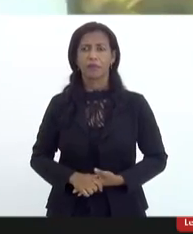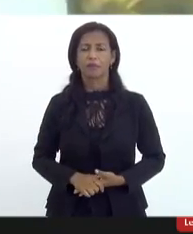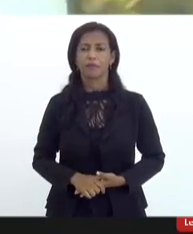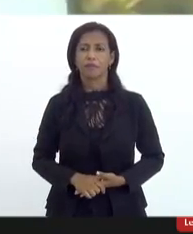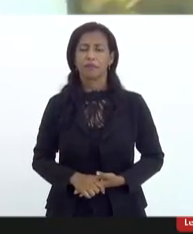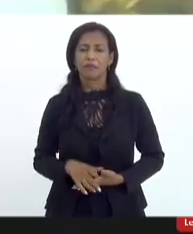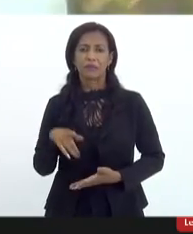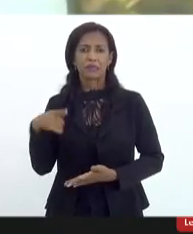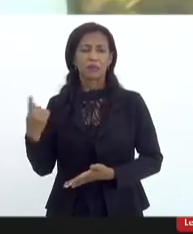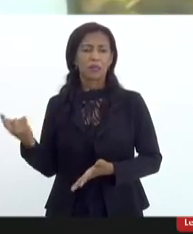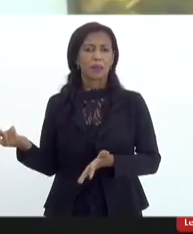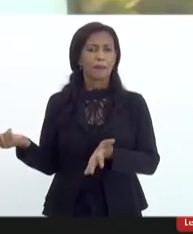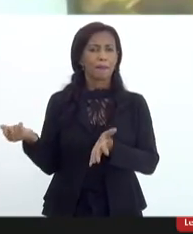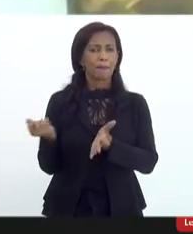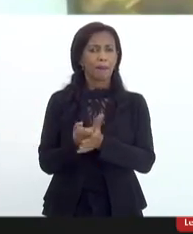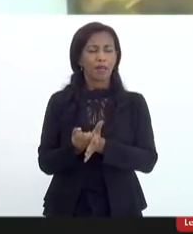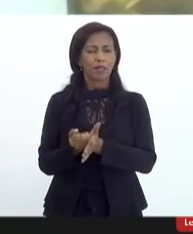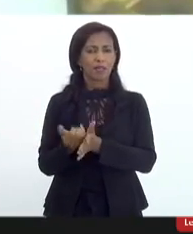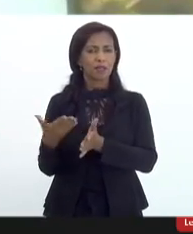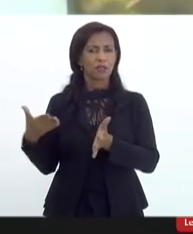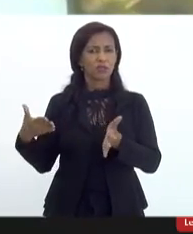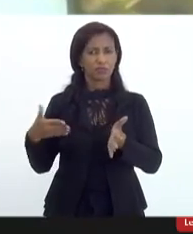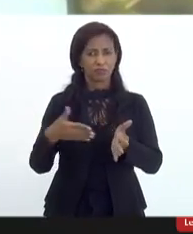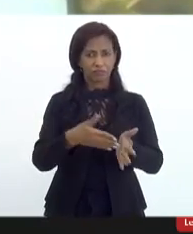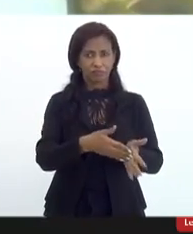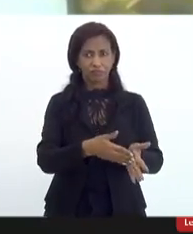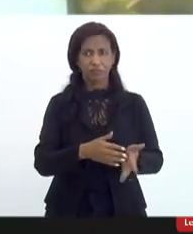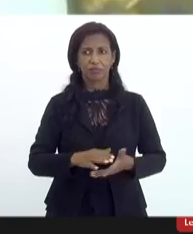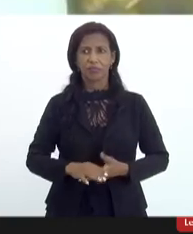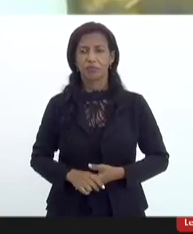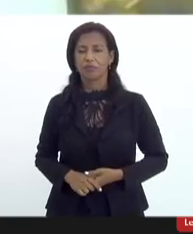Isso impacta diretamente